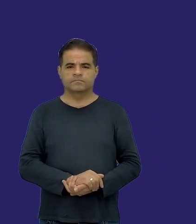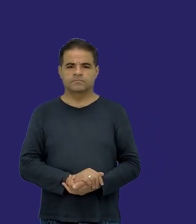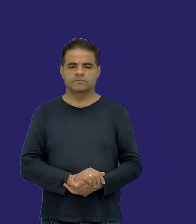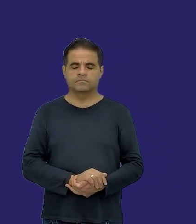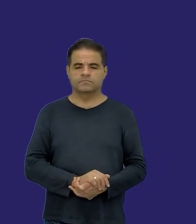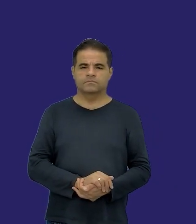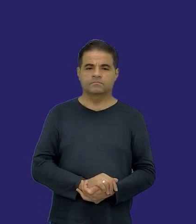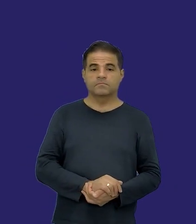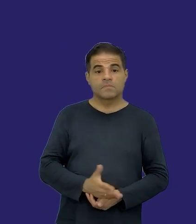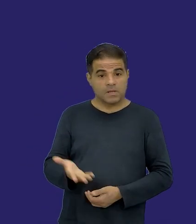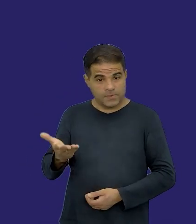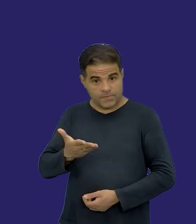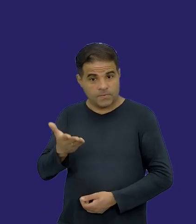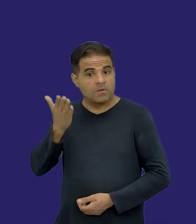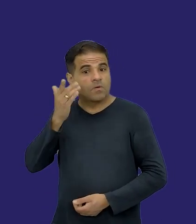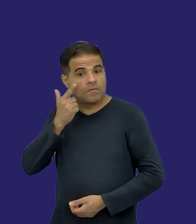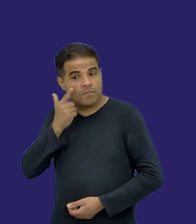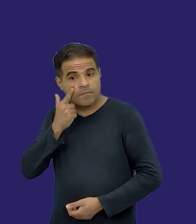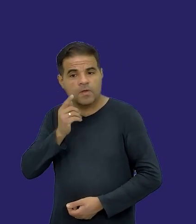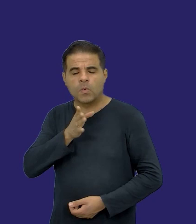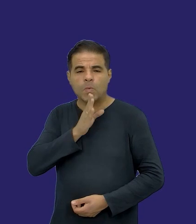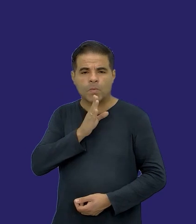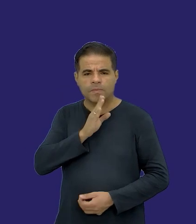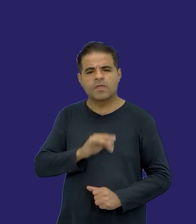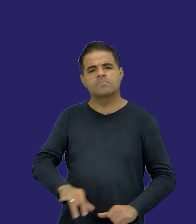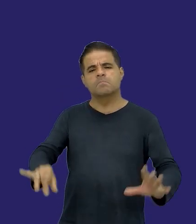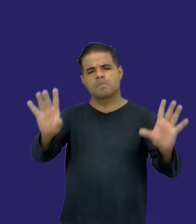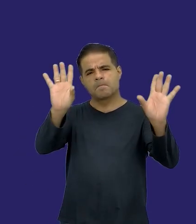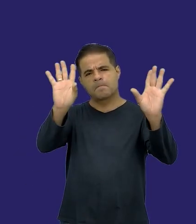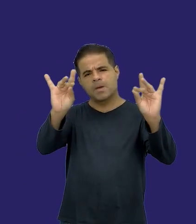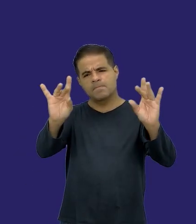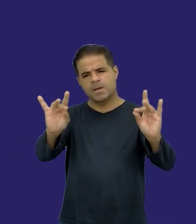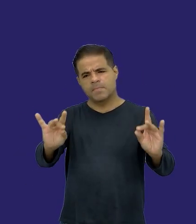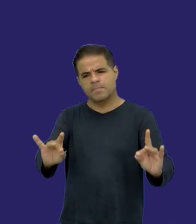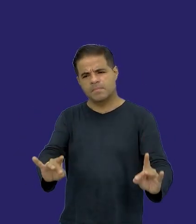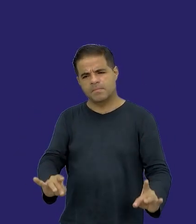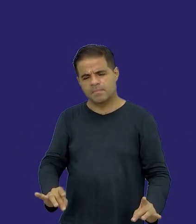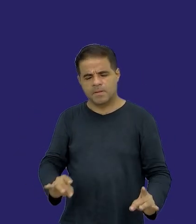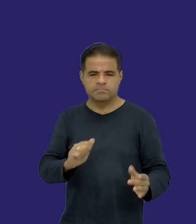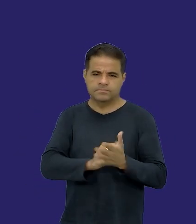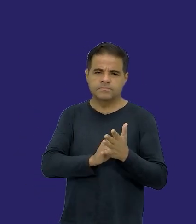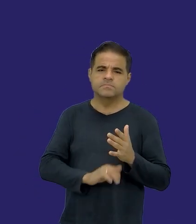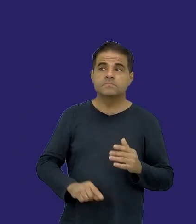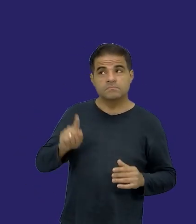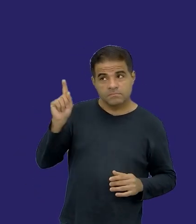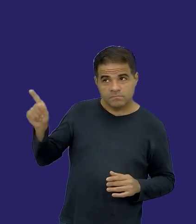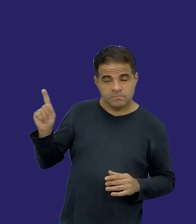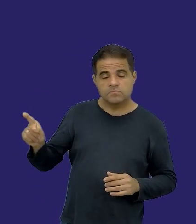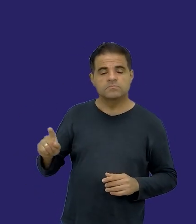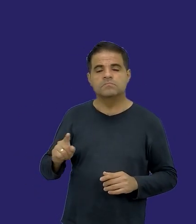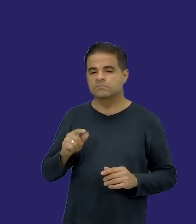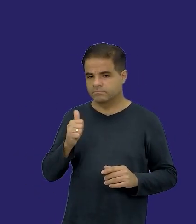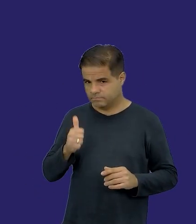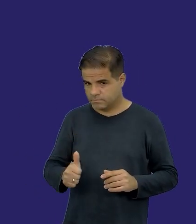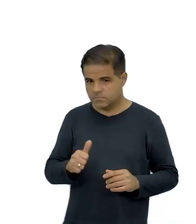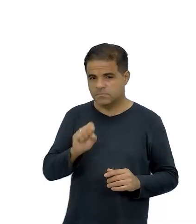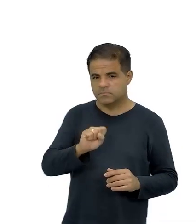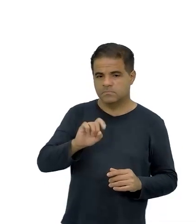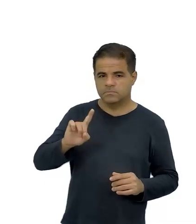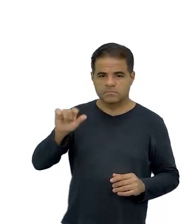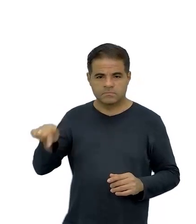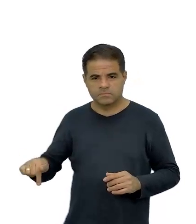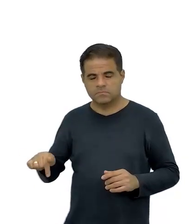Então, vamos conhecer em detalhes e analisar algumas atividades dessa SD7, dessa sequência